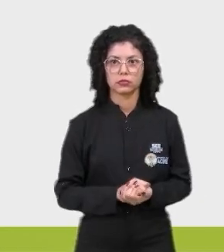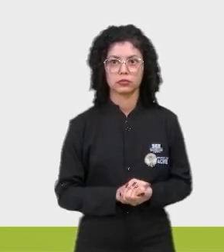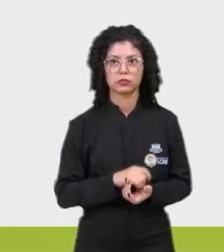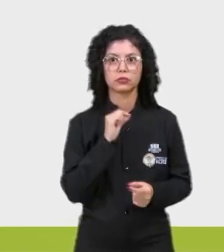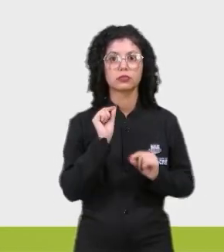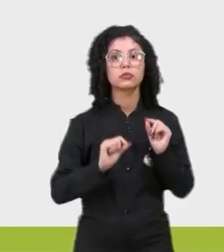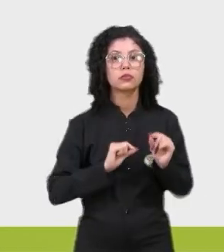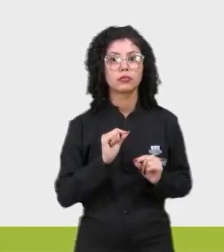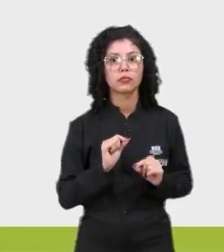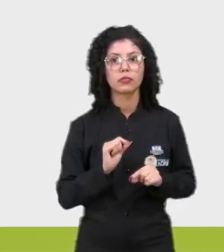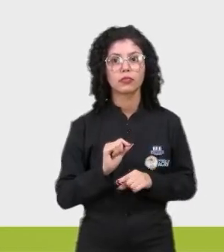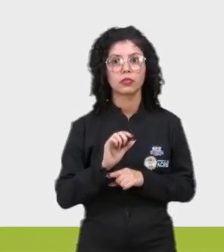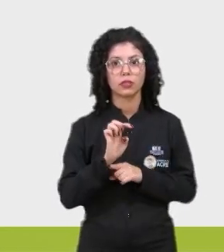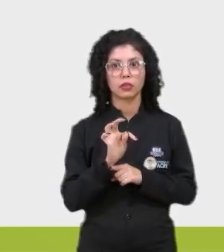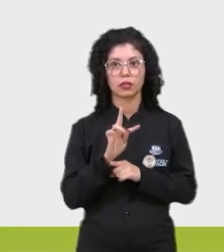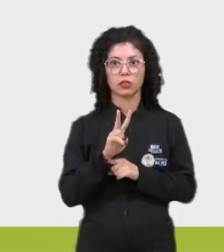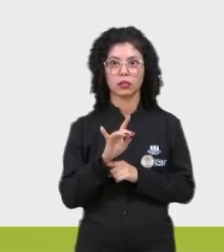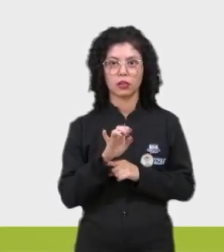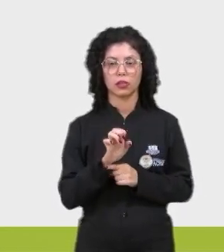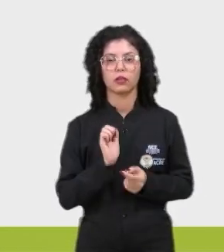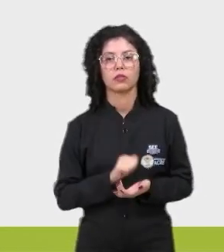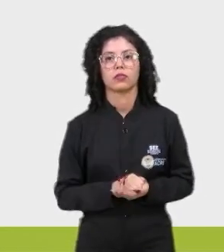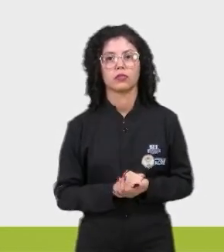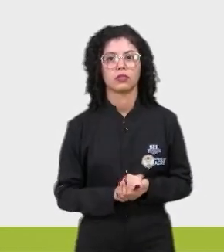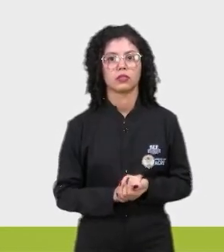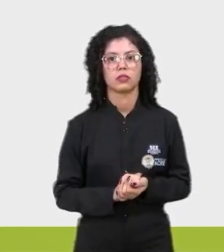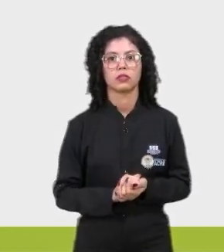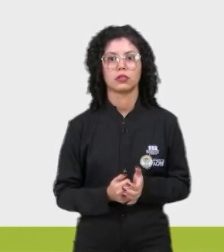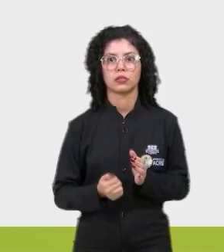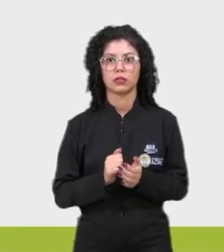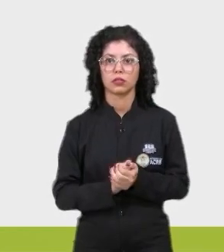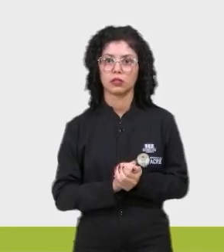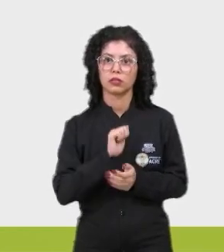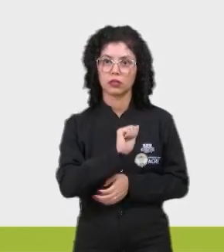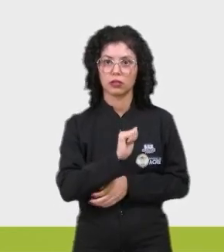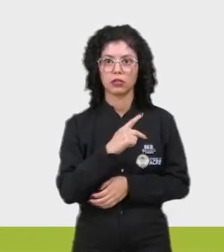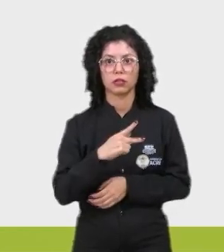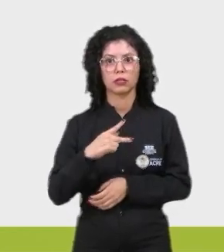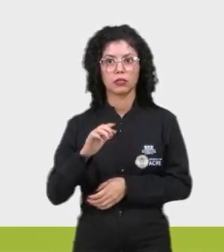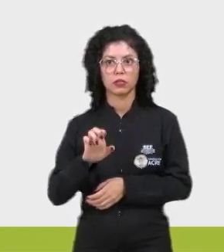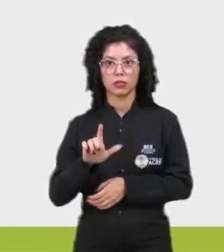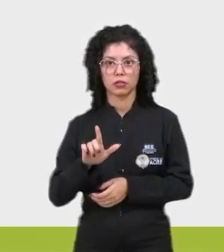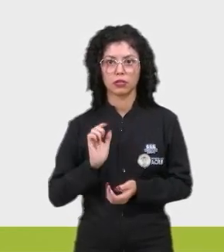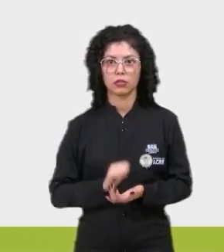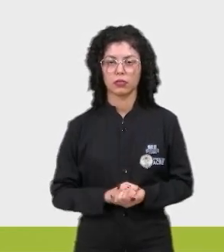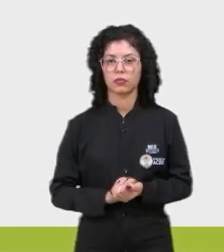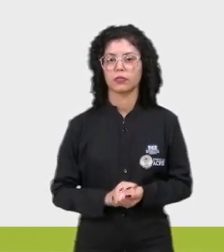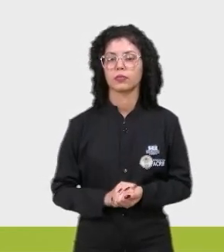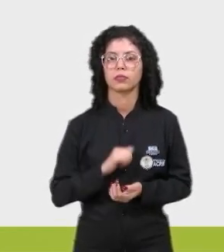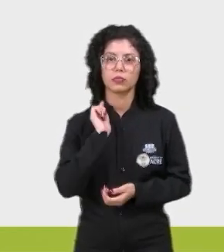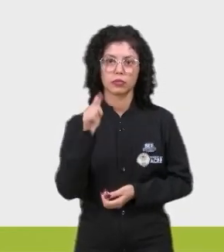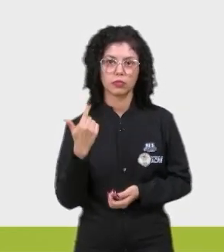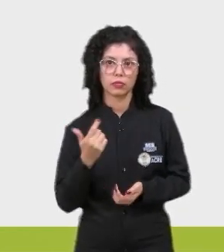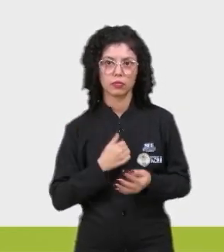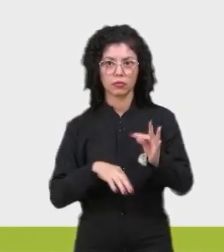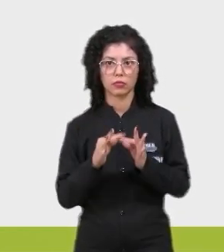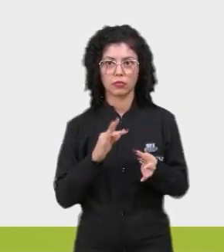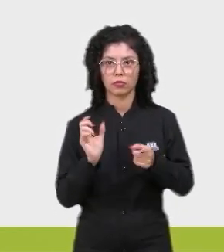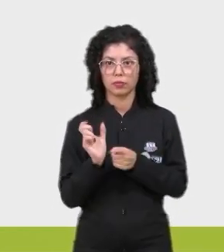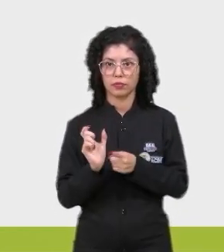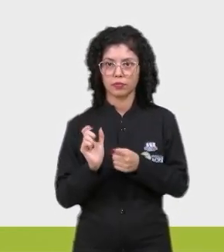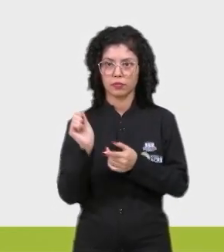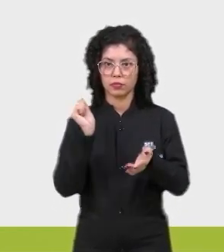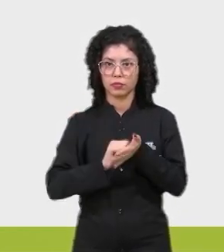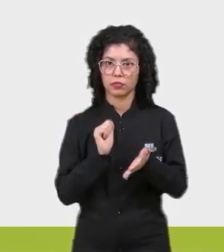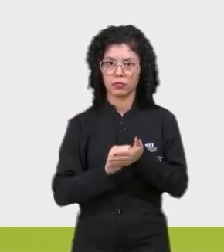Quem fala isso é o Steve Jobs, né? O inventor e fundador da Apple. Próxima citação. A tecnologia é